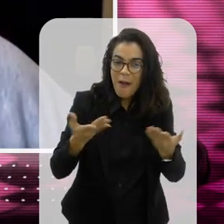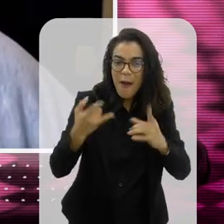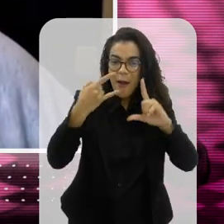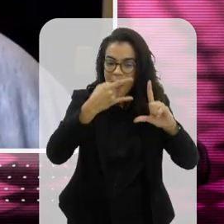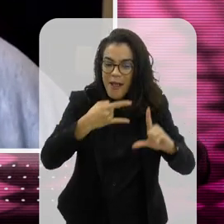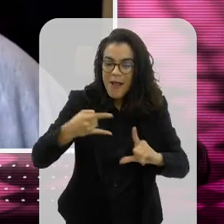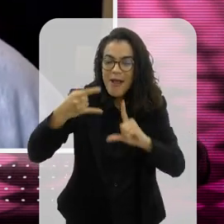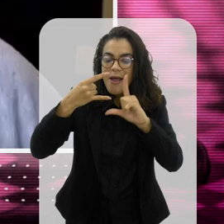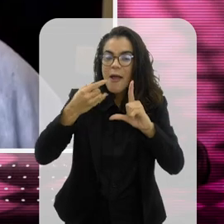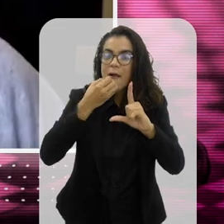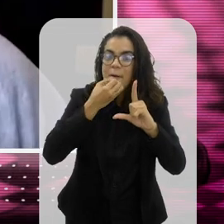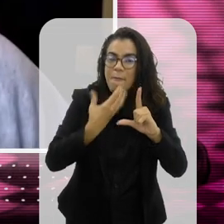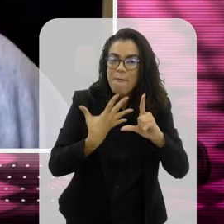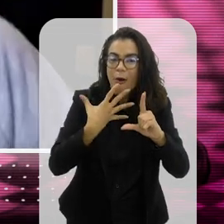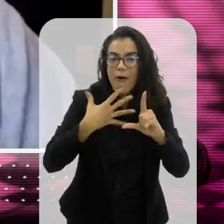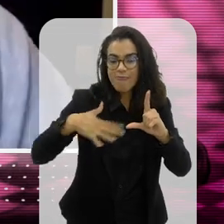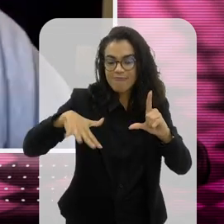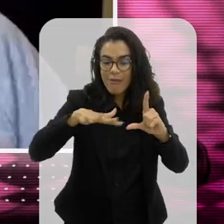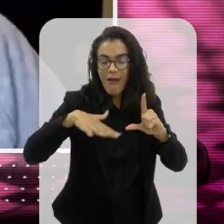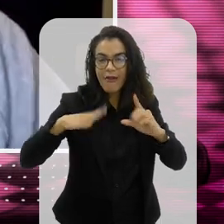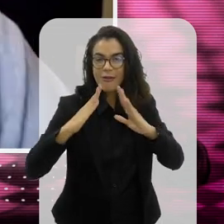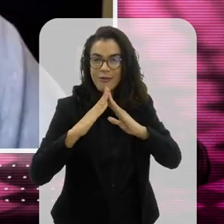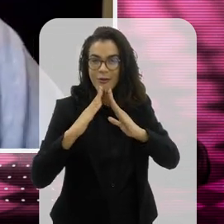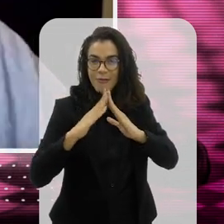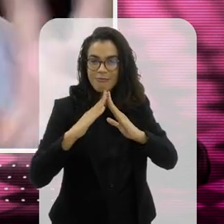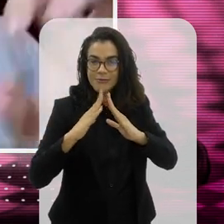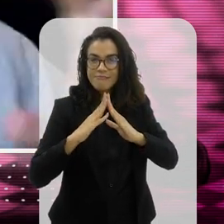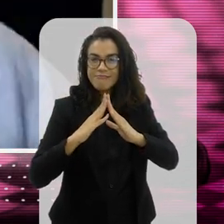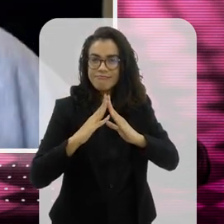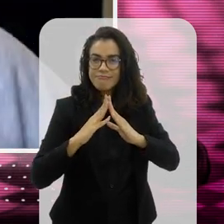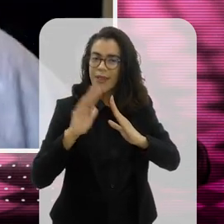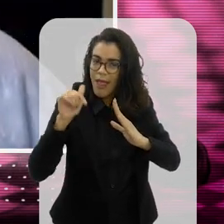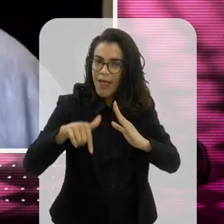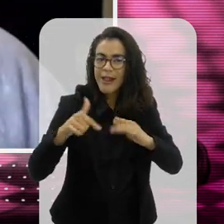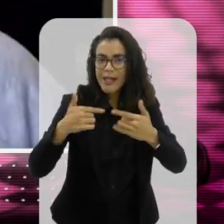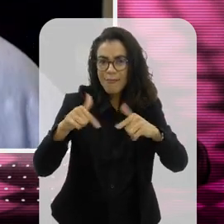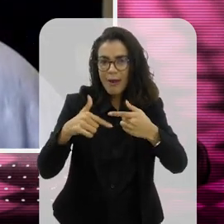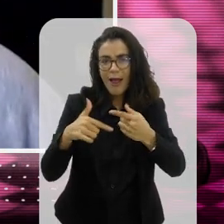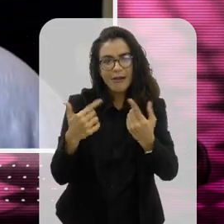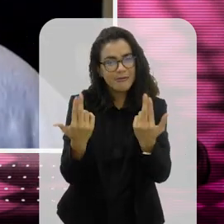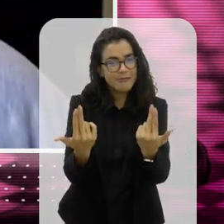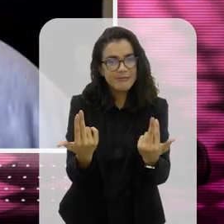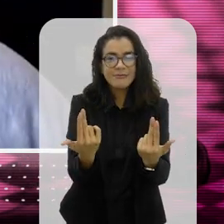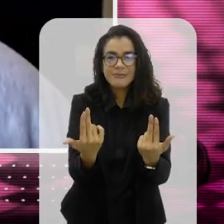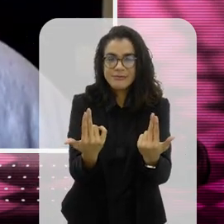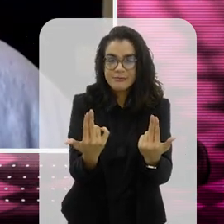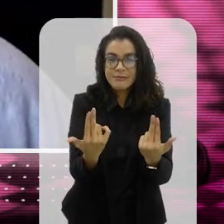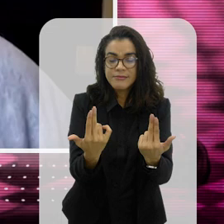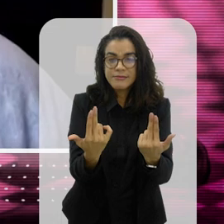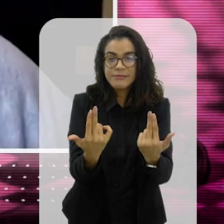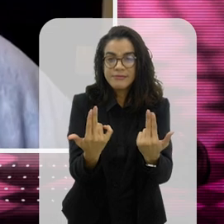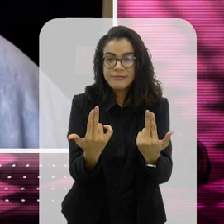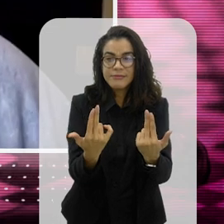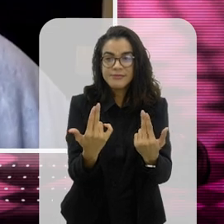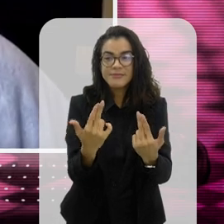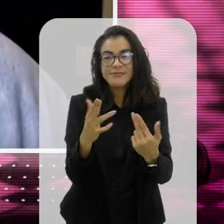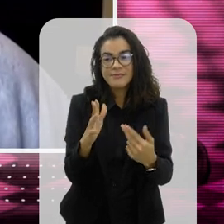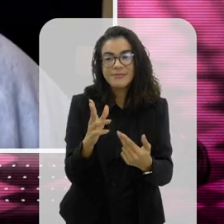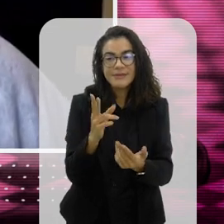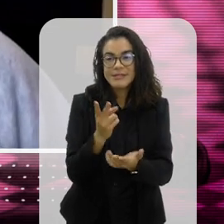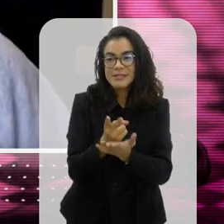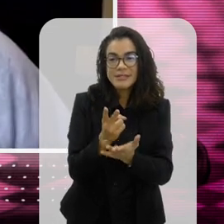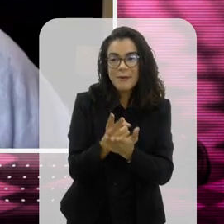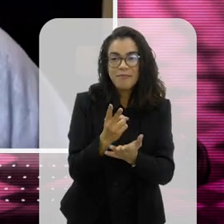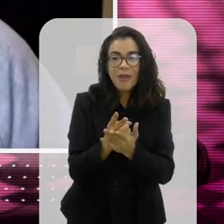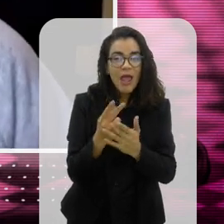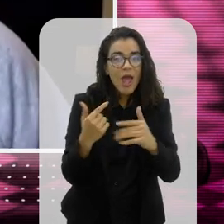reconhecer esse trabalho, na esfera doméstica, o trabalho de cuidado, como um trabalho, como qualquer outro, isso, né?